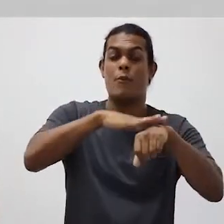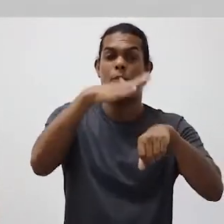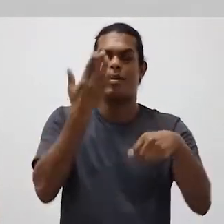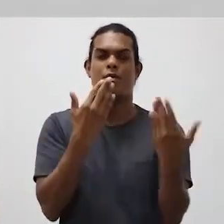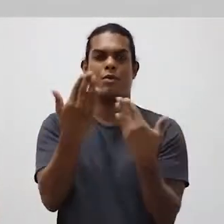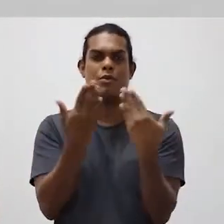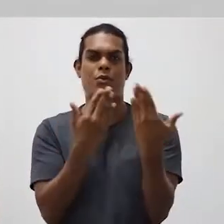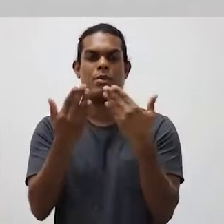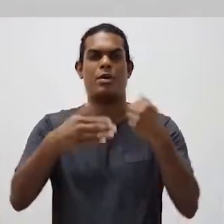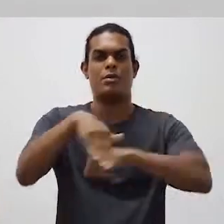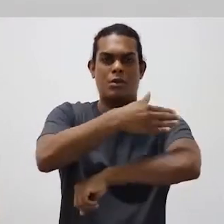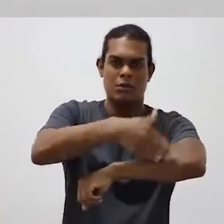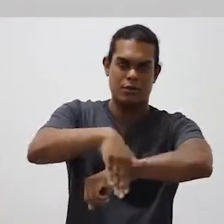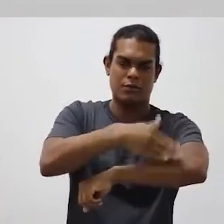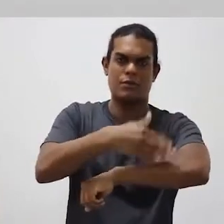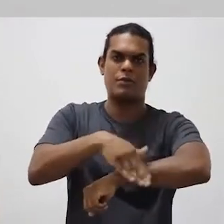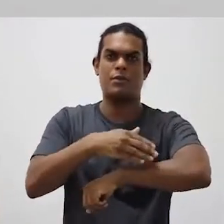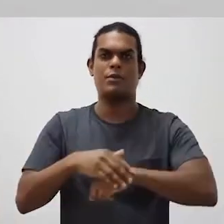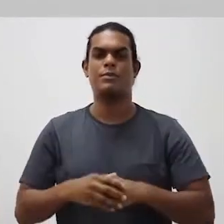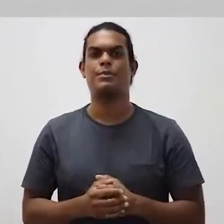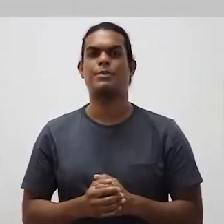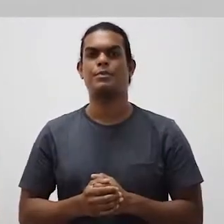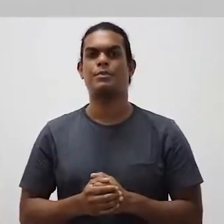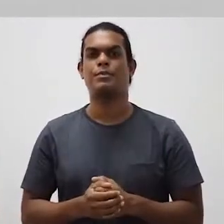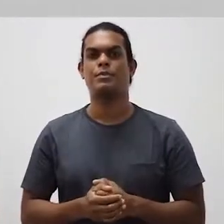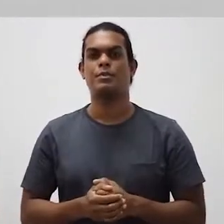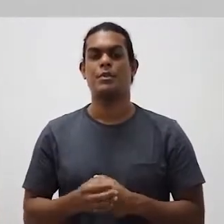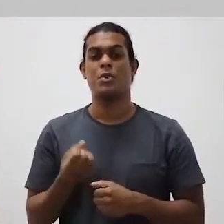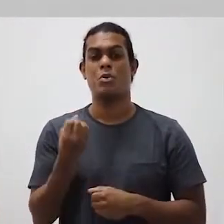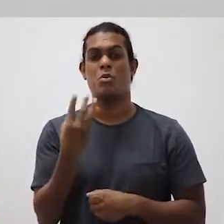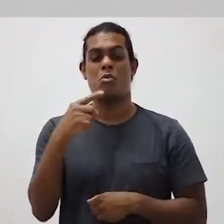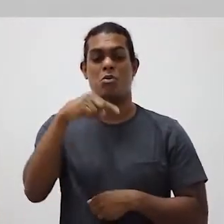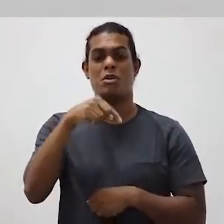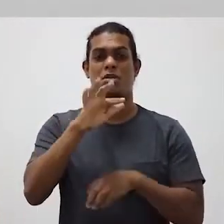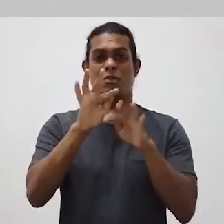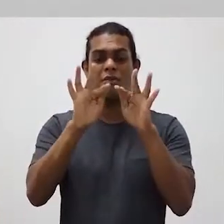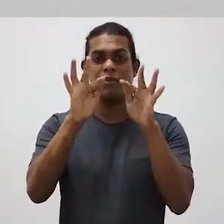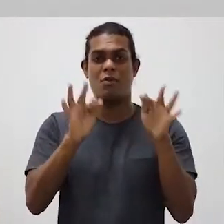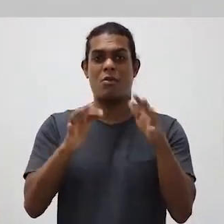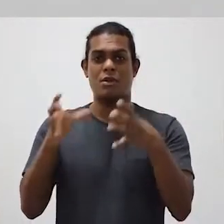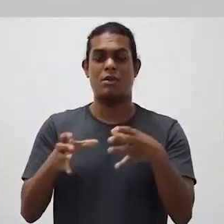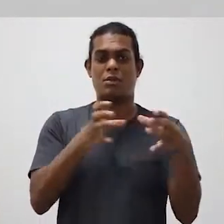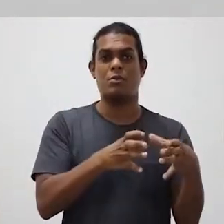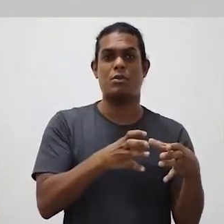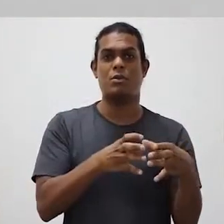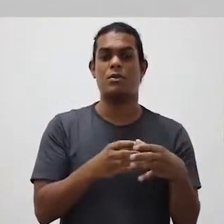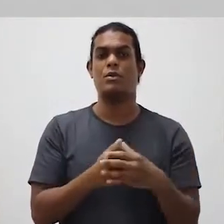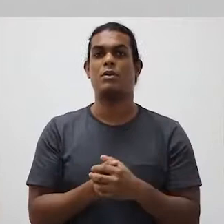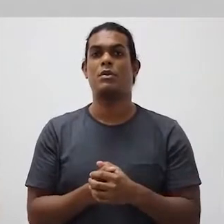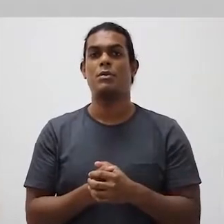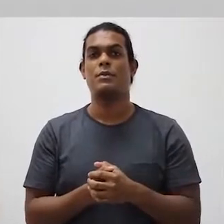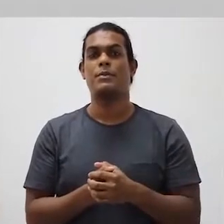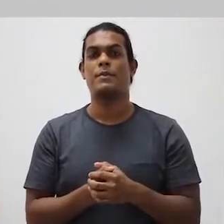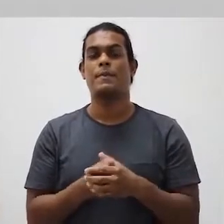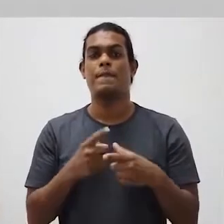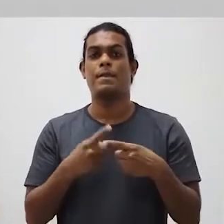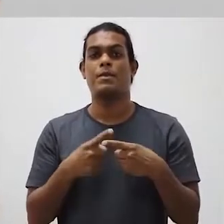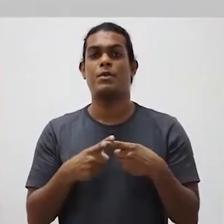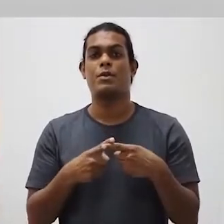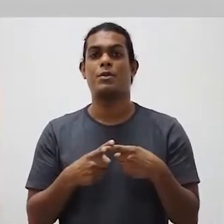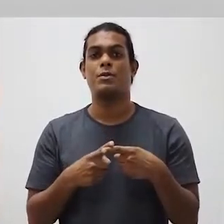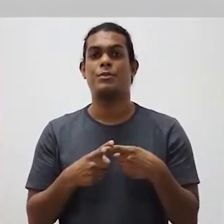de modal, é que ele tem pouca flexibilidade. Já no transporte marítimo, é